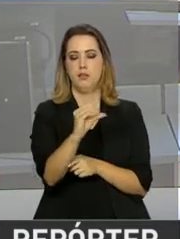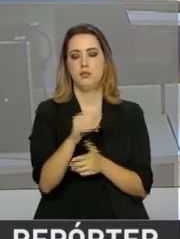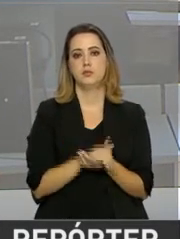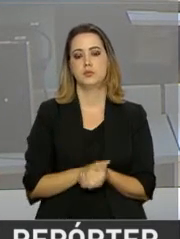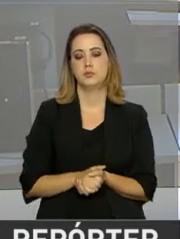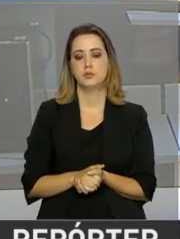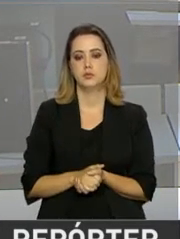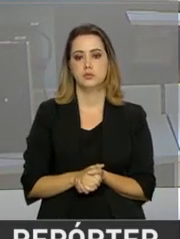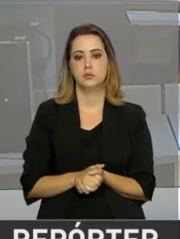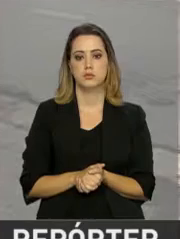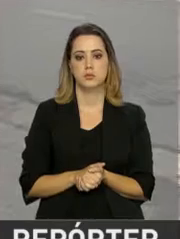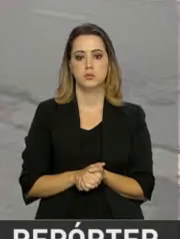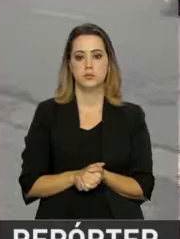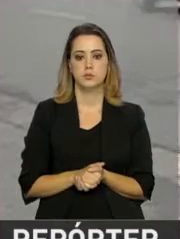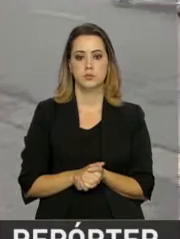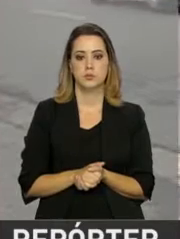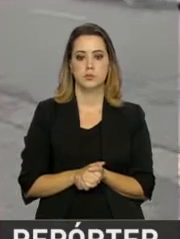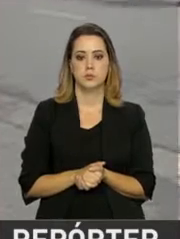do PAC.